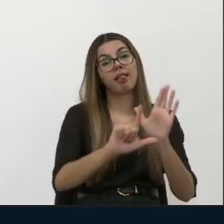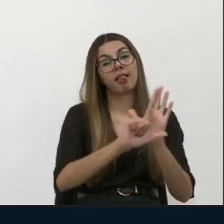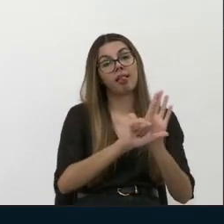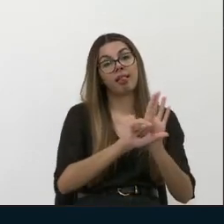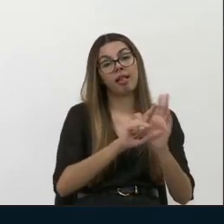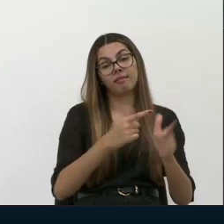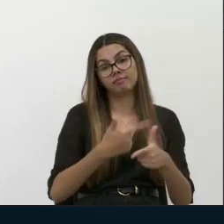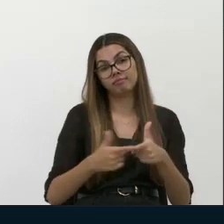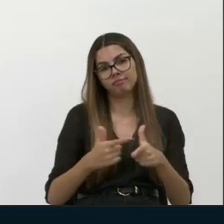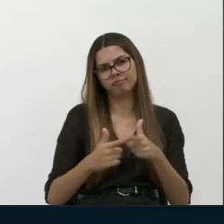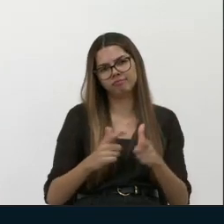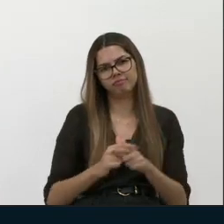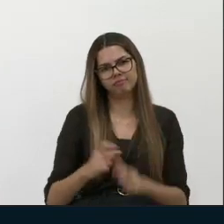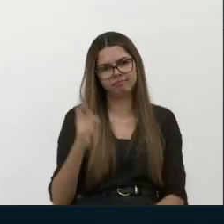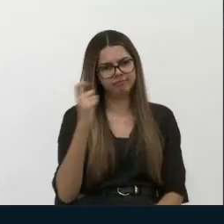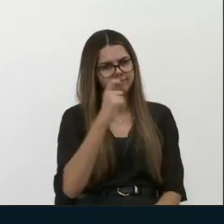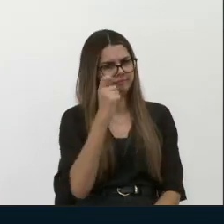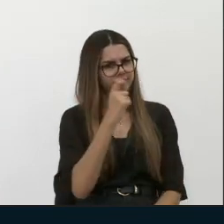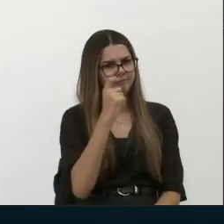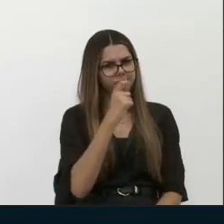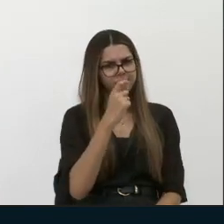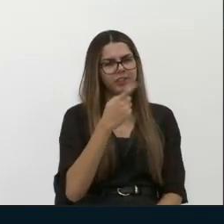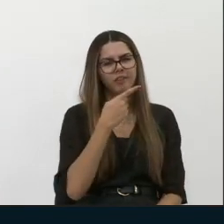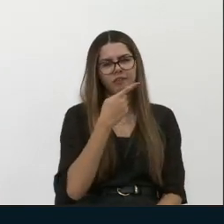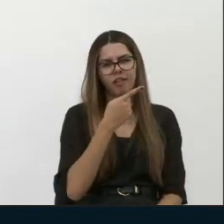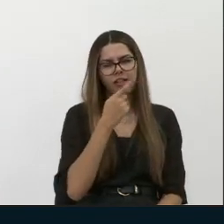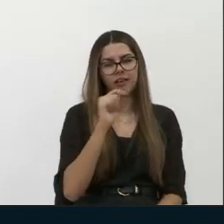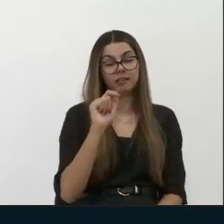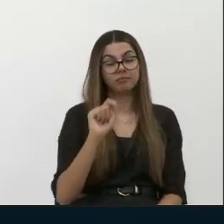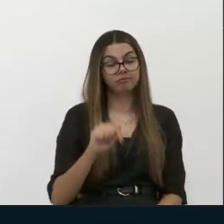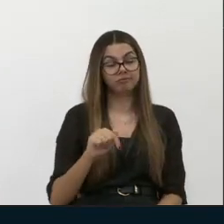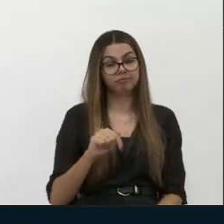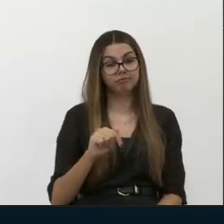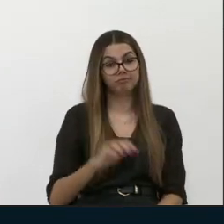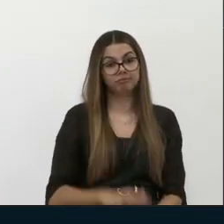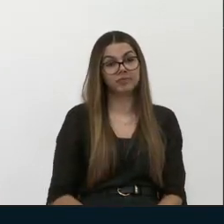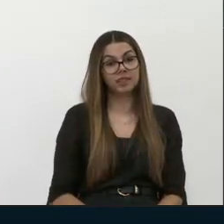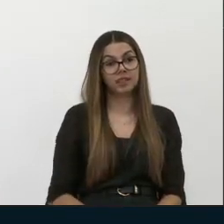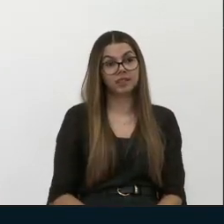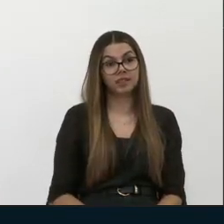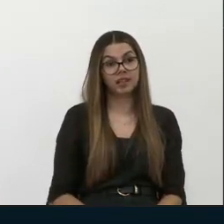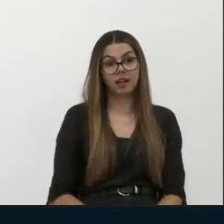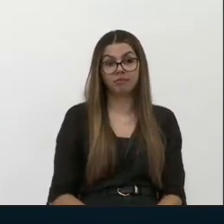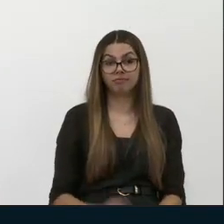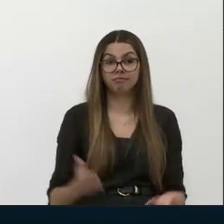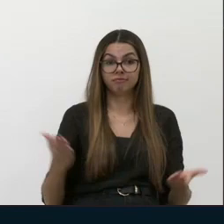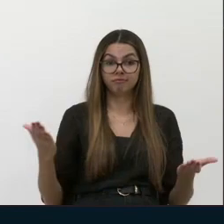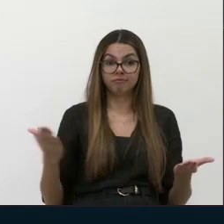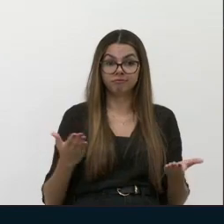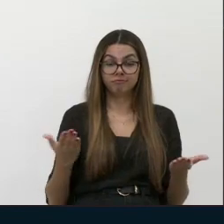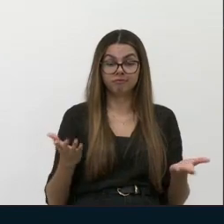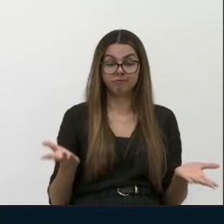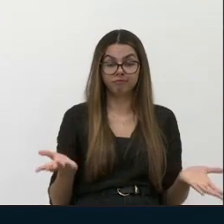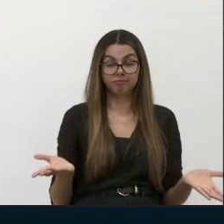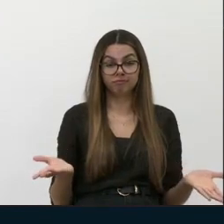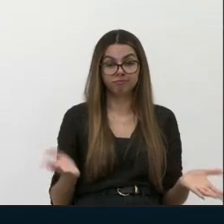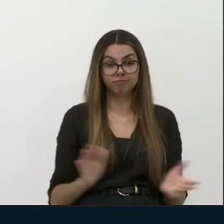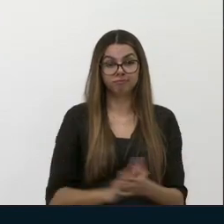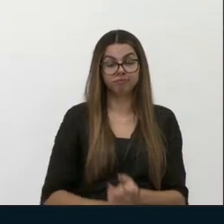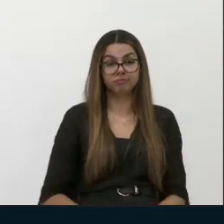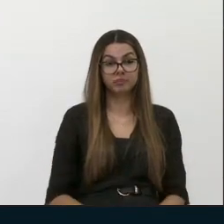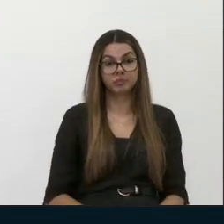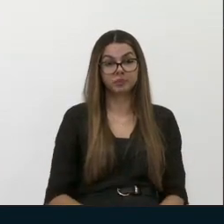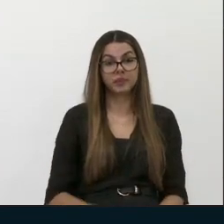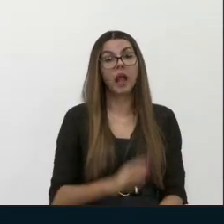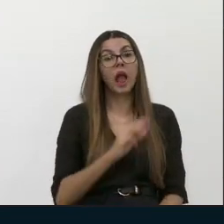E alguma mentira que eu disse aqui? Agora eu sou obrigado, né? O Ministério Público já vai apurar